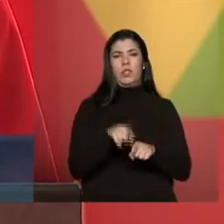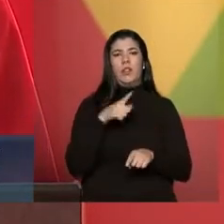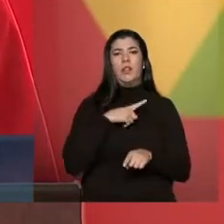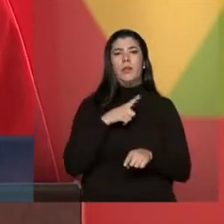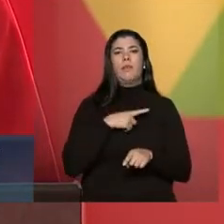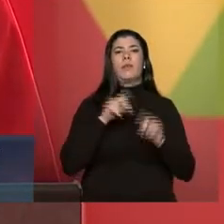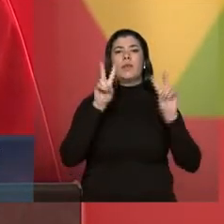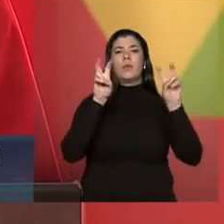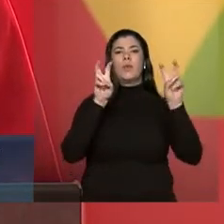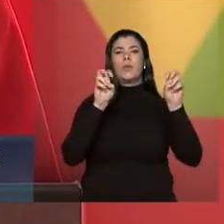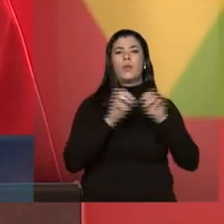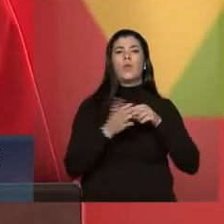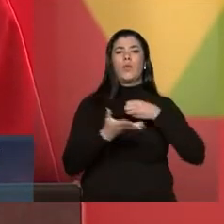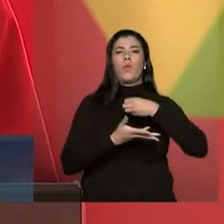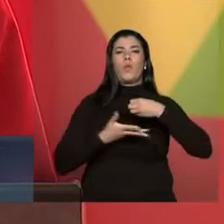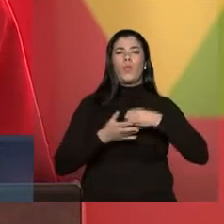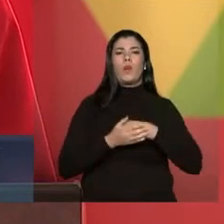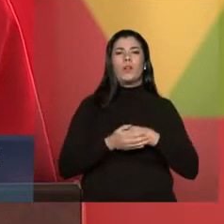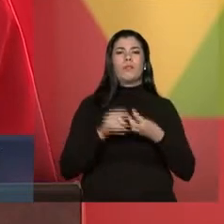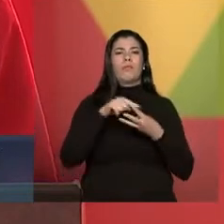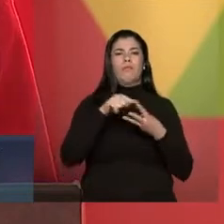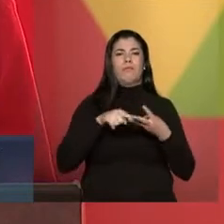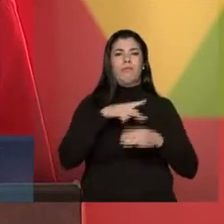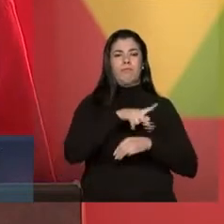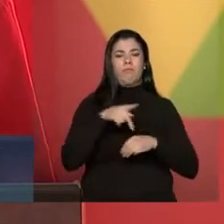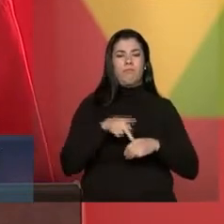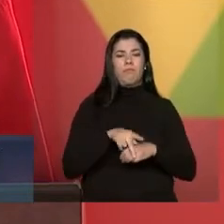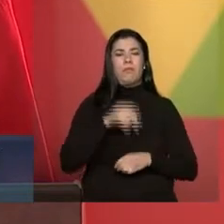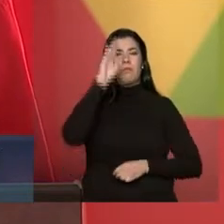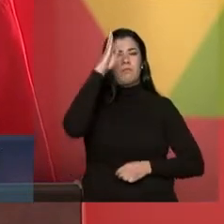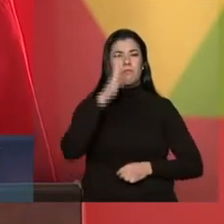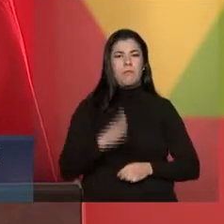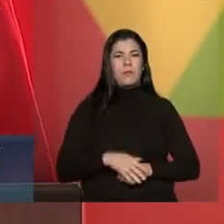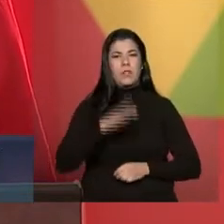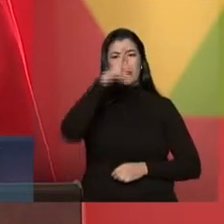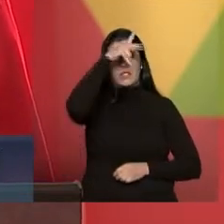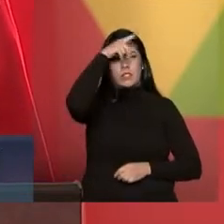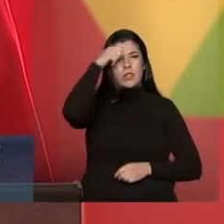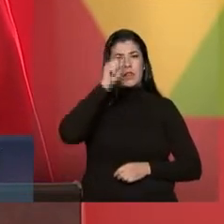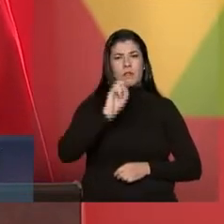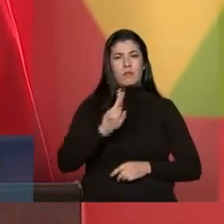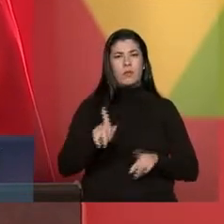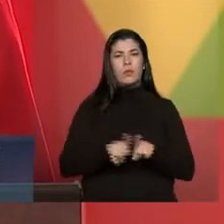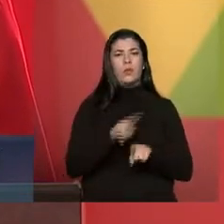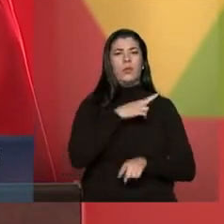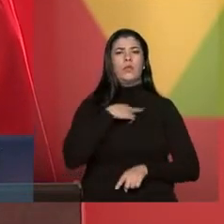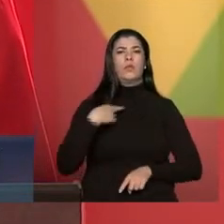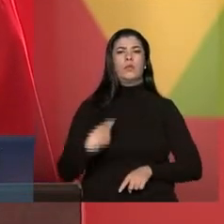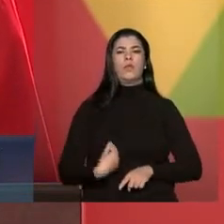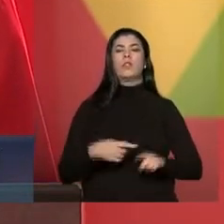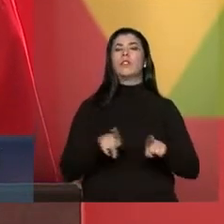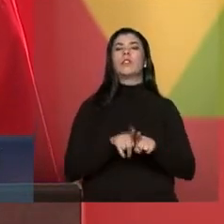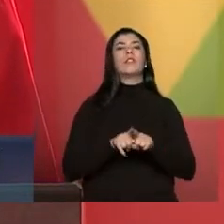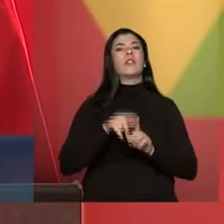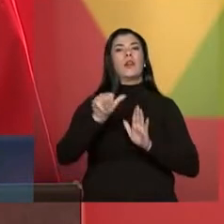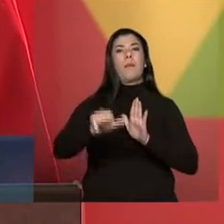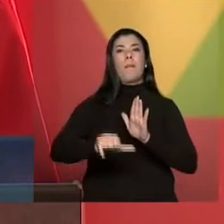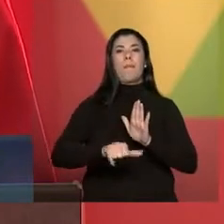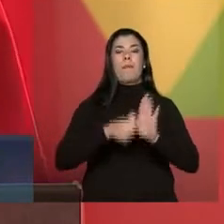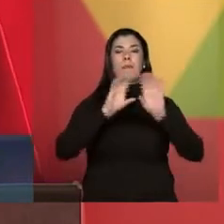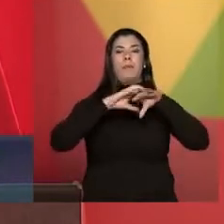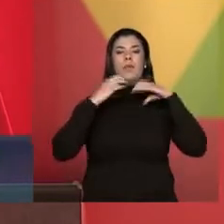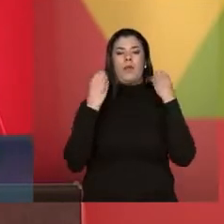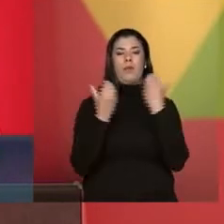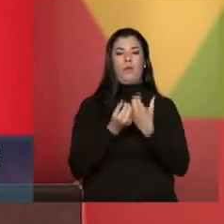Brasil, África do Sul, Índia e China, visando o êxito da 21ª Conferência das